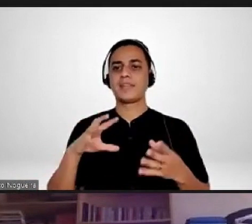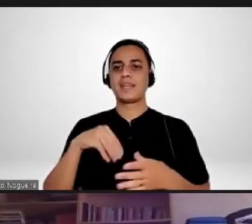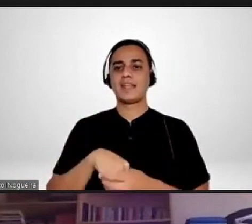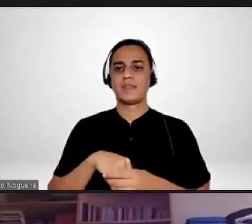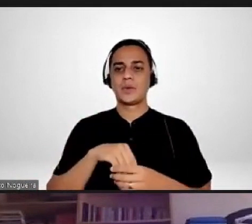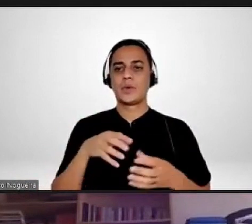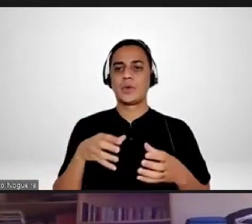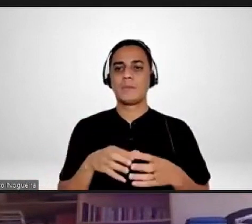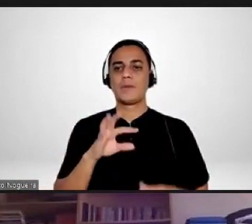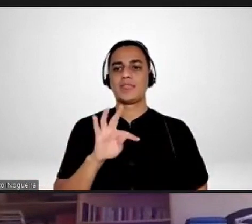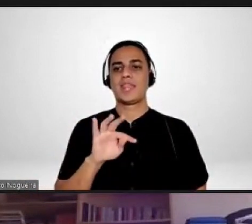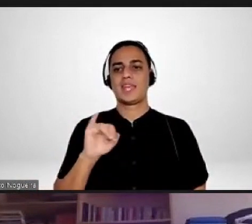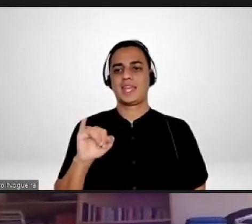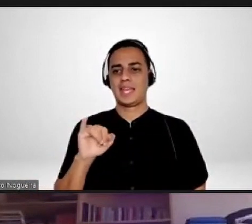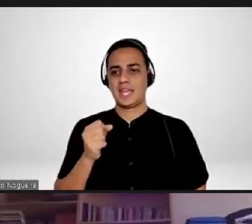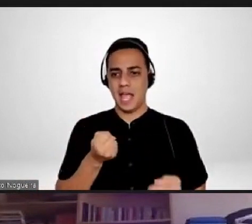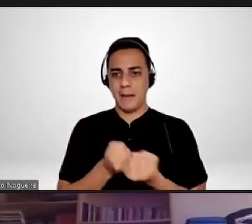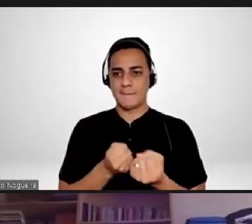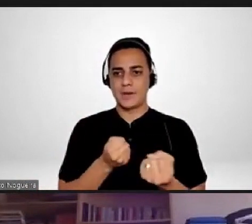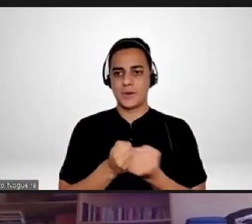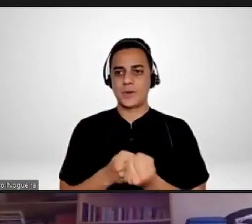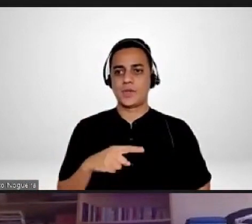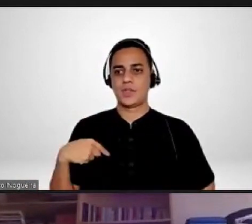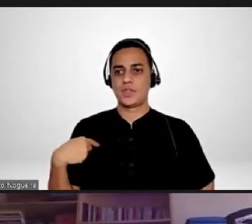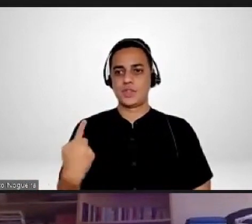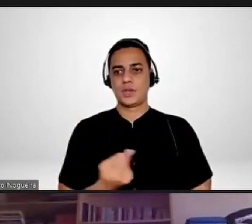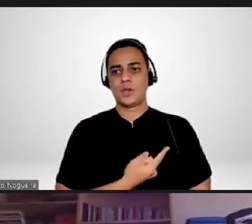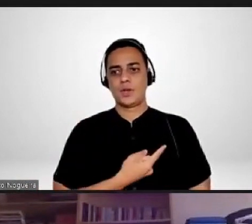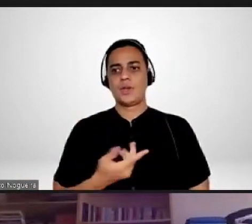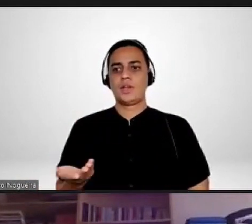dão todo esse apoio para nós aqui nessa